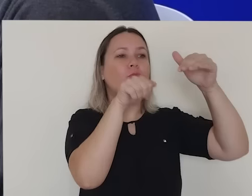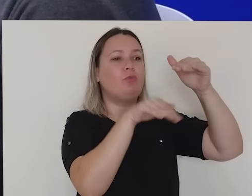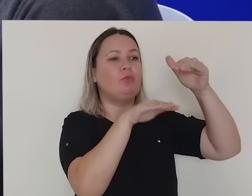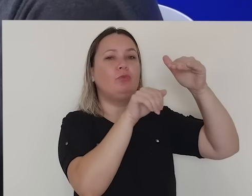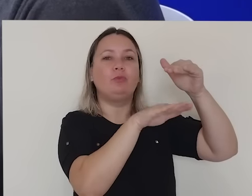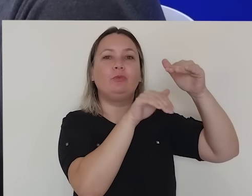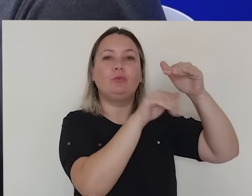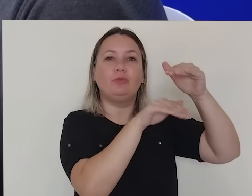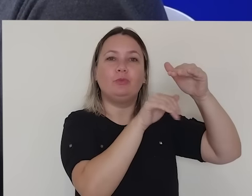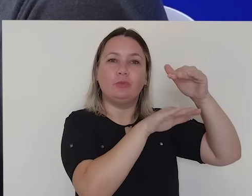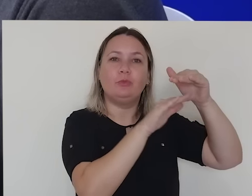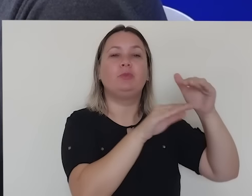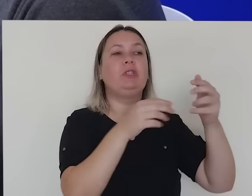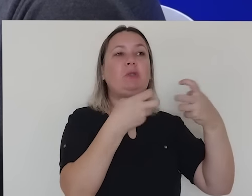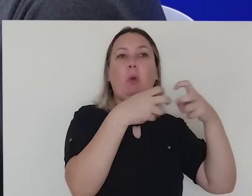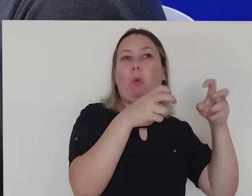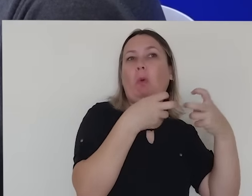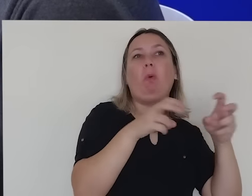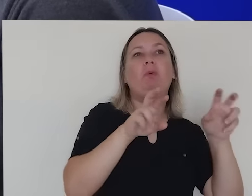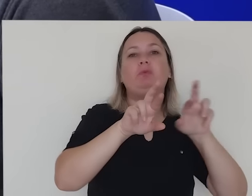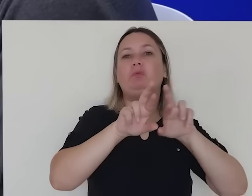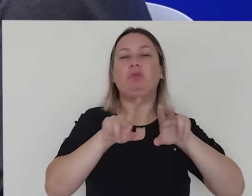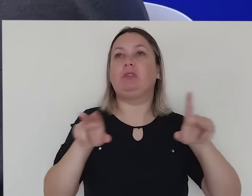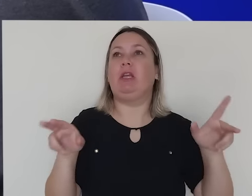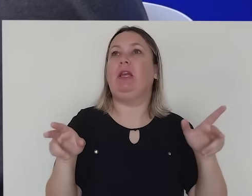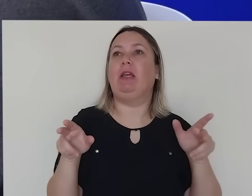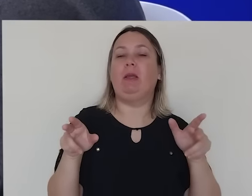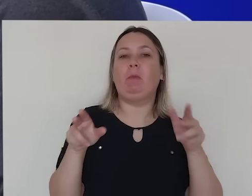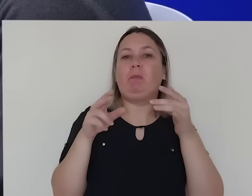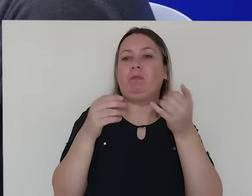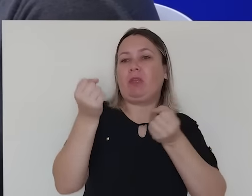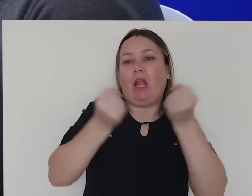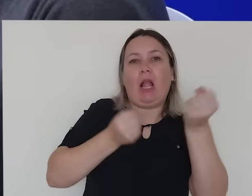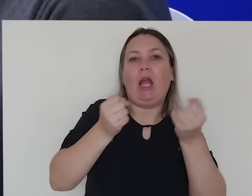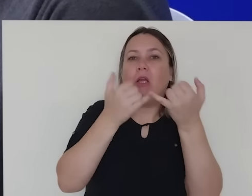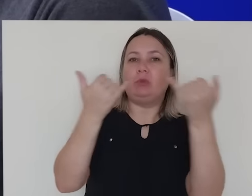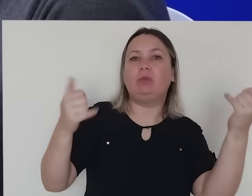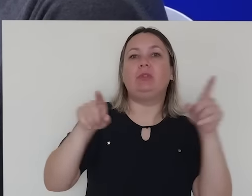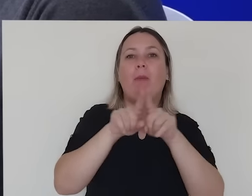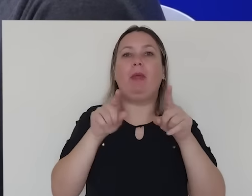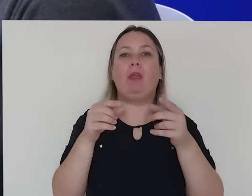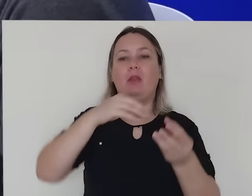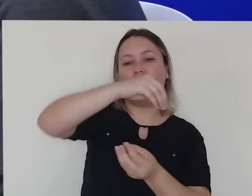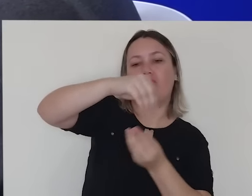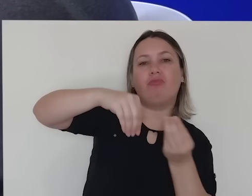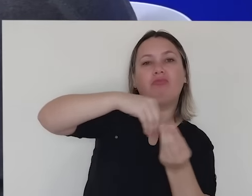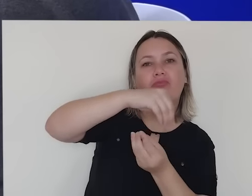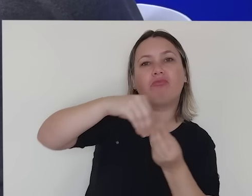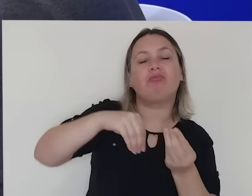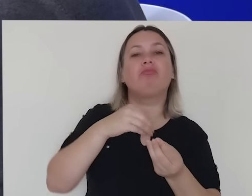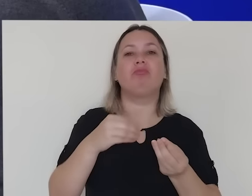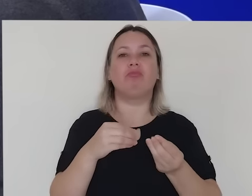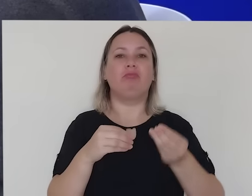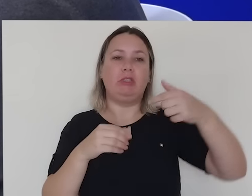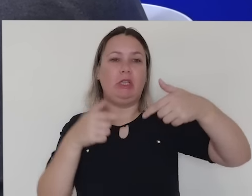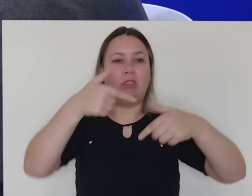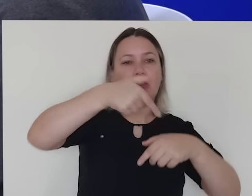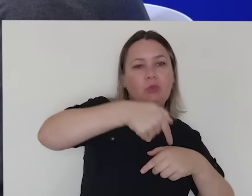Então a gente tem ônibus a gente tem e os carros elétricos ou híbridos hoje é uma parceria muito legal com a 99